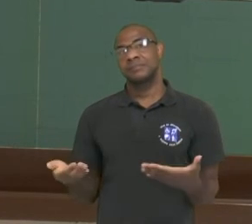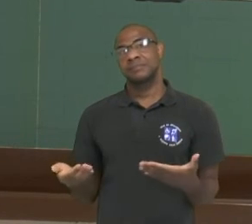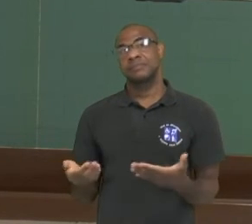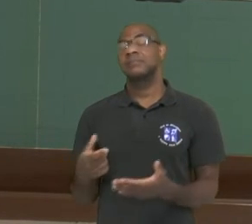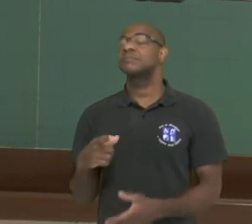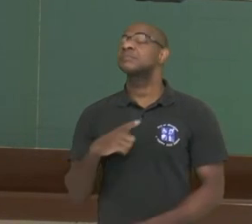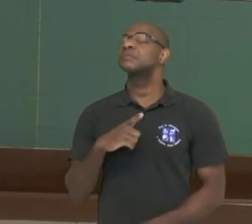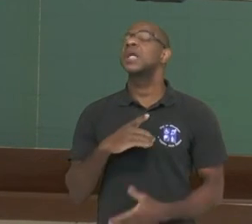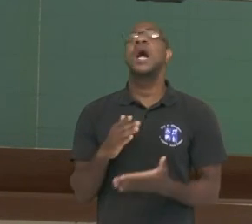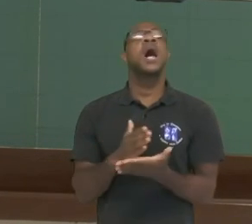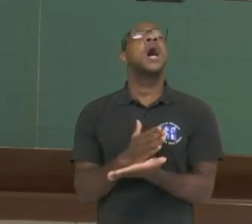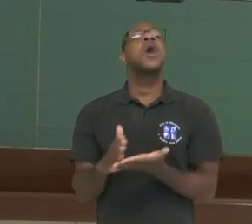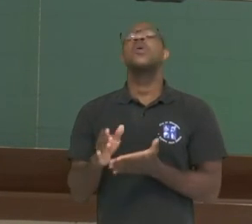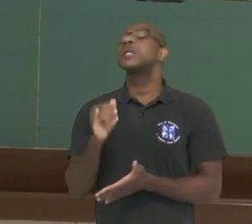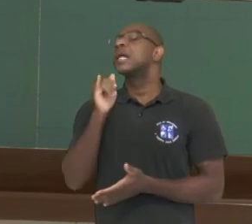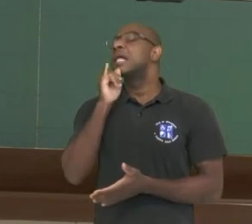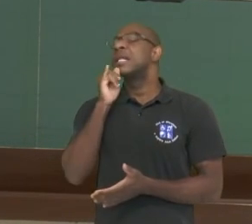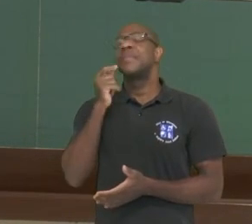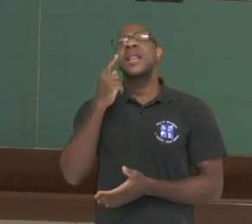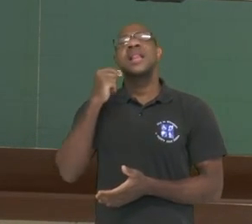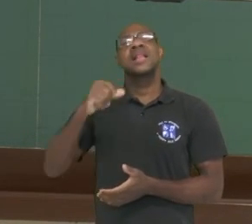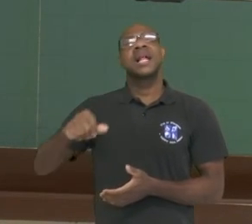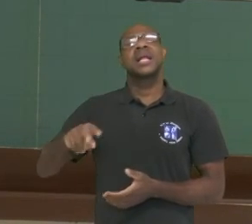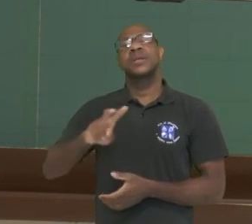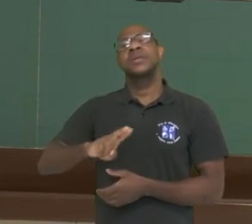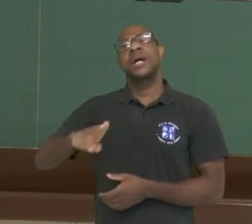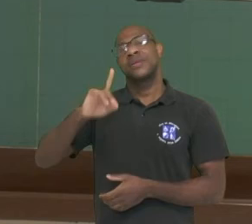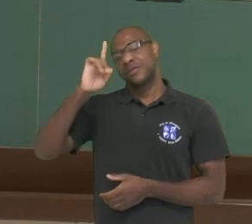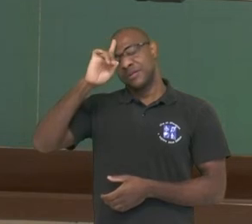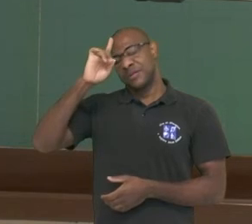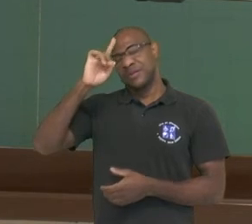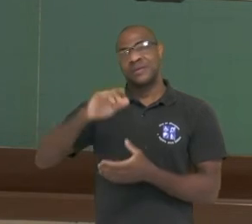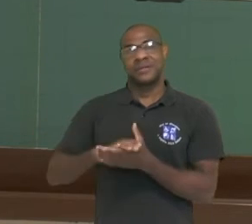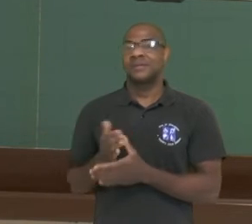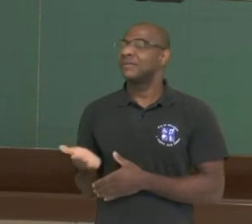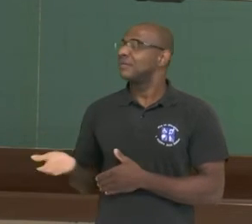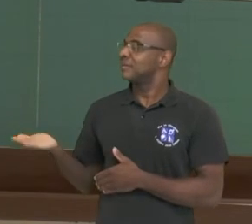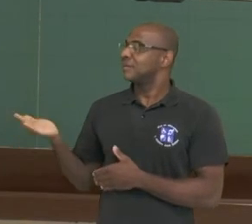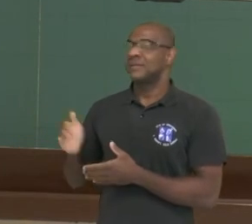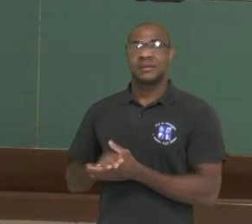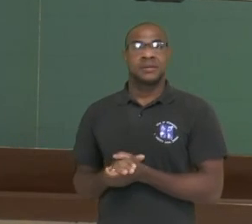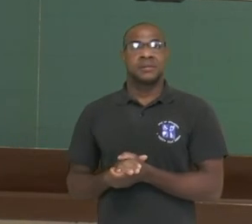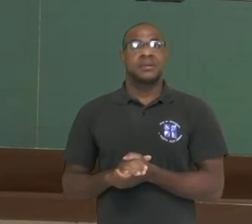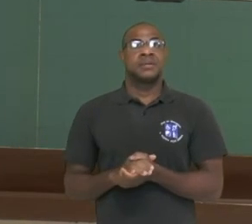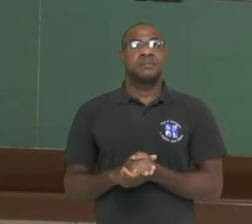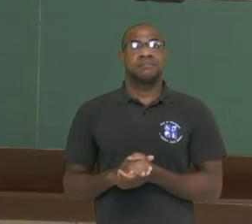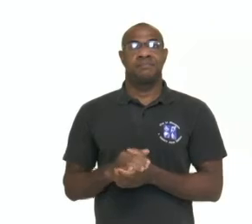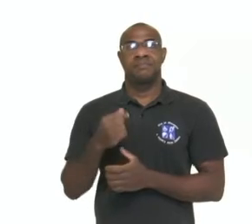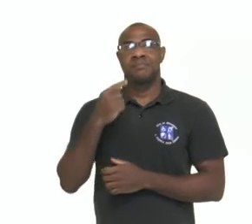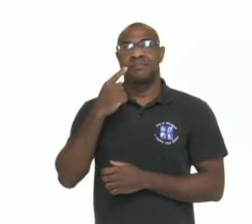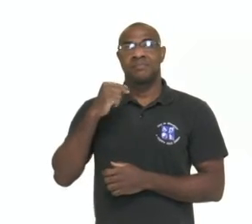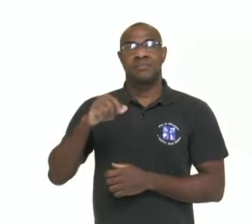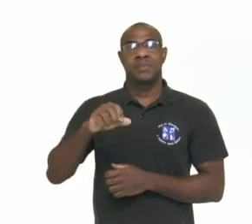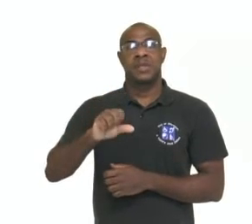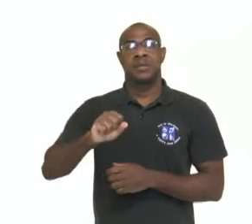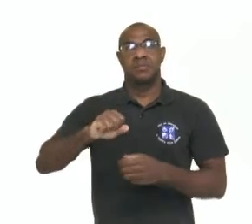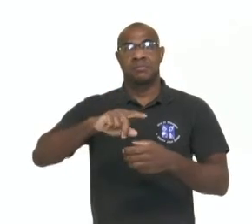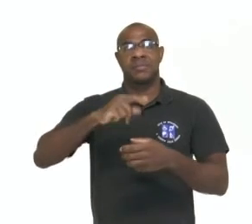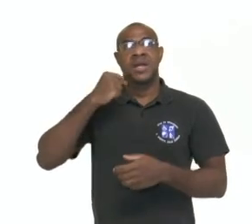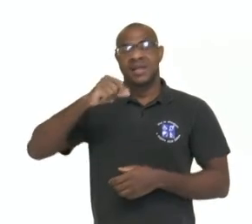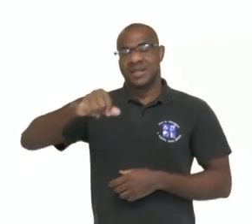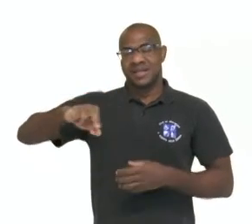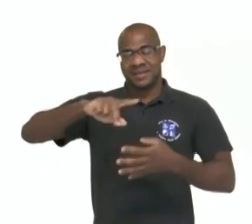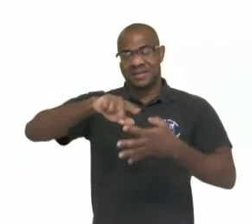Aqui temos alguns exemplos de sais usados no nosso dia a dia. Então, o nitrato de sódio ou salitre do Chile é utilizado